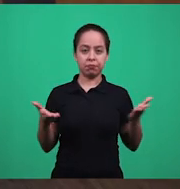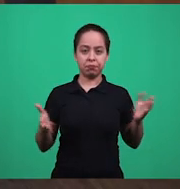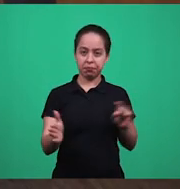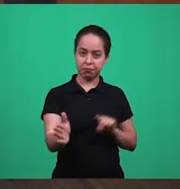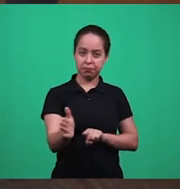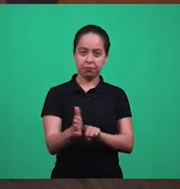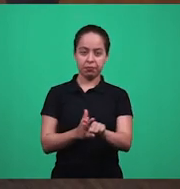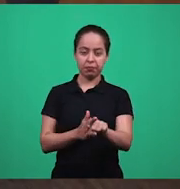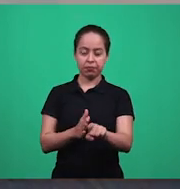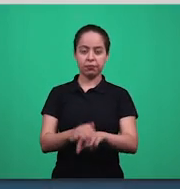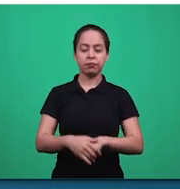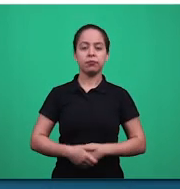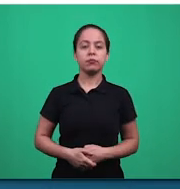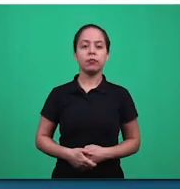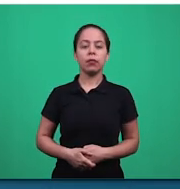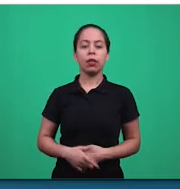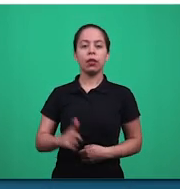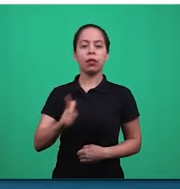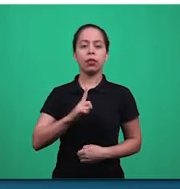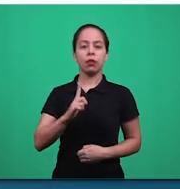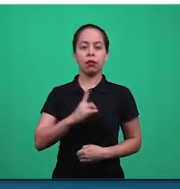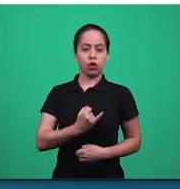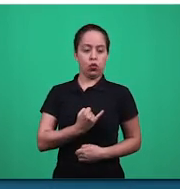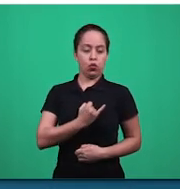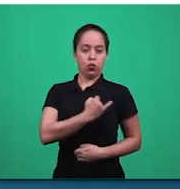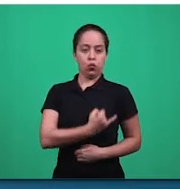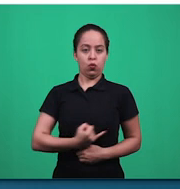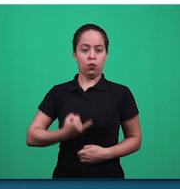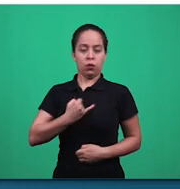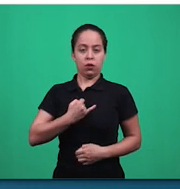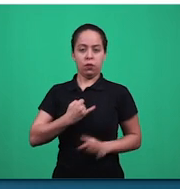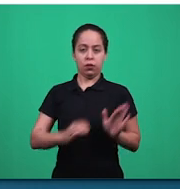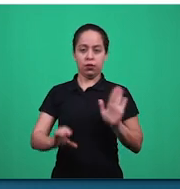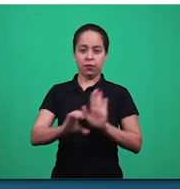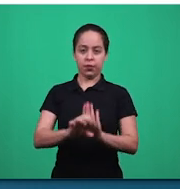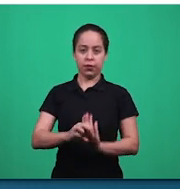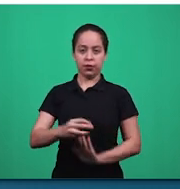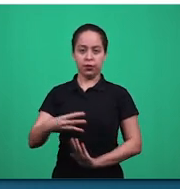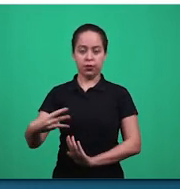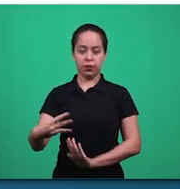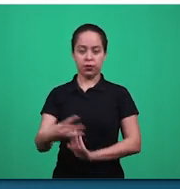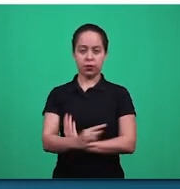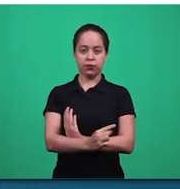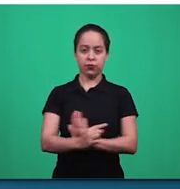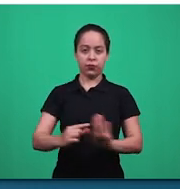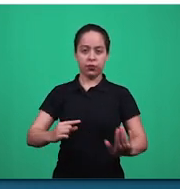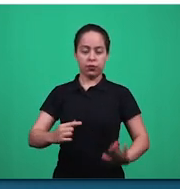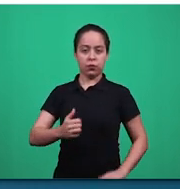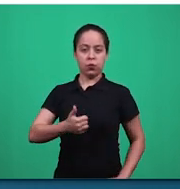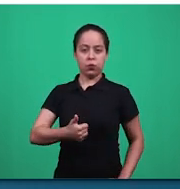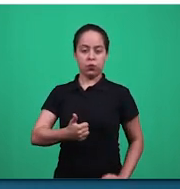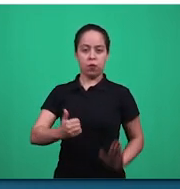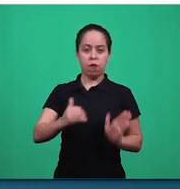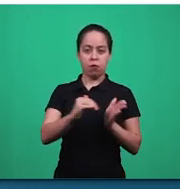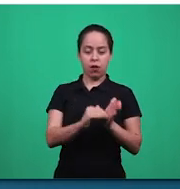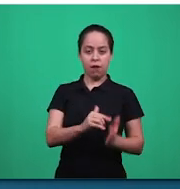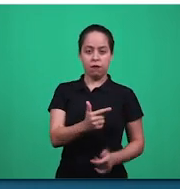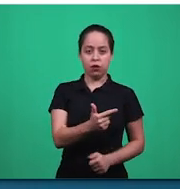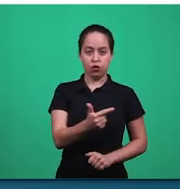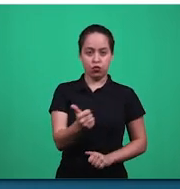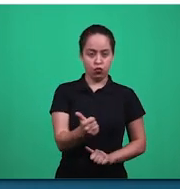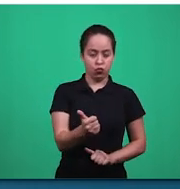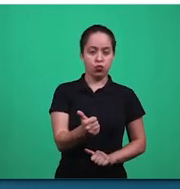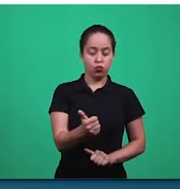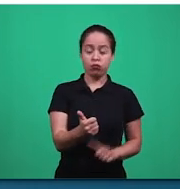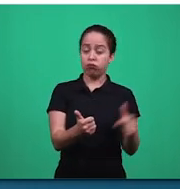projetada. Lendo o Evangelho de João, capítulo 3, versos 1